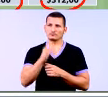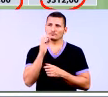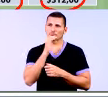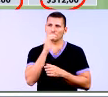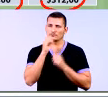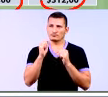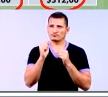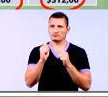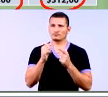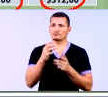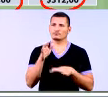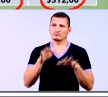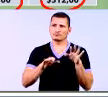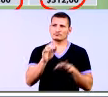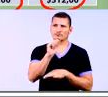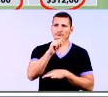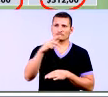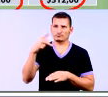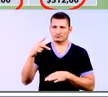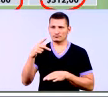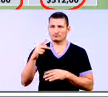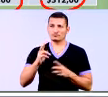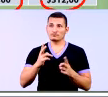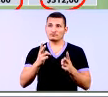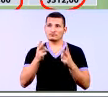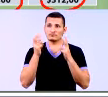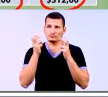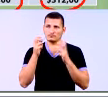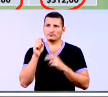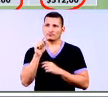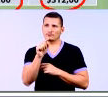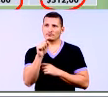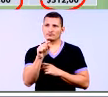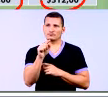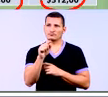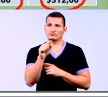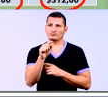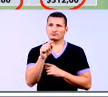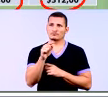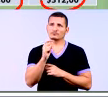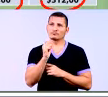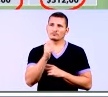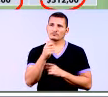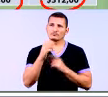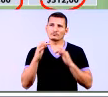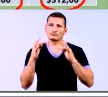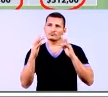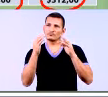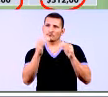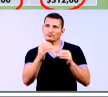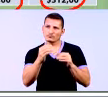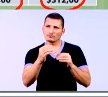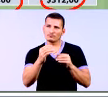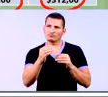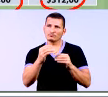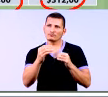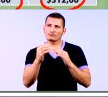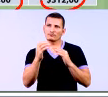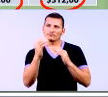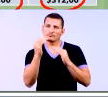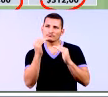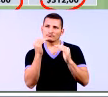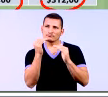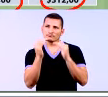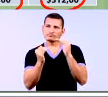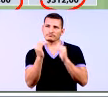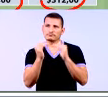ser, dependendo da minha aplicação. Percebam que aqui, ó, quase todos os parâmetros, eles se equivalem.